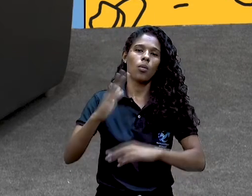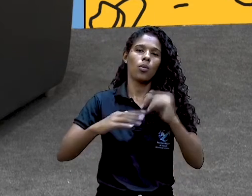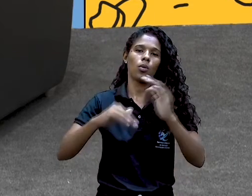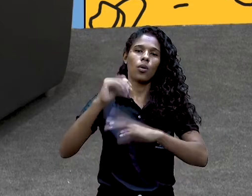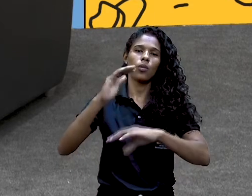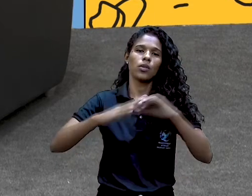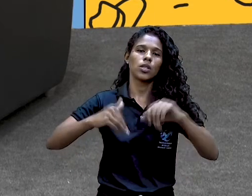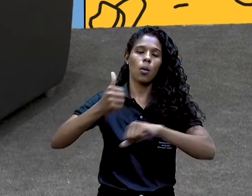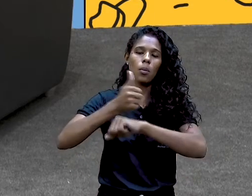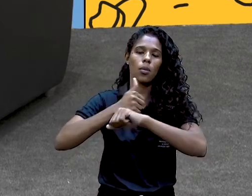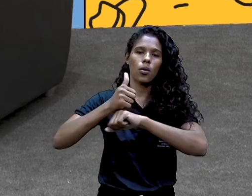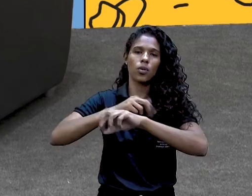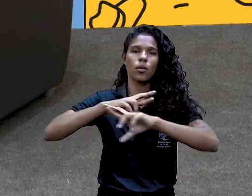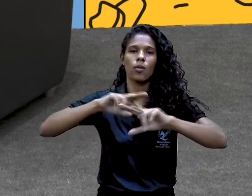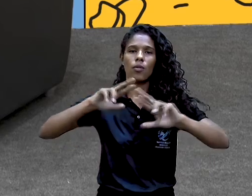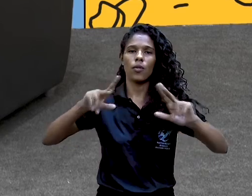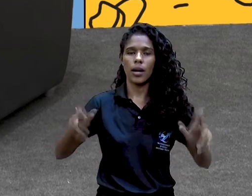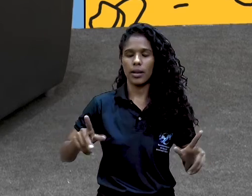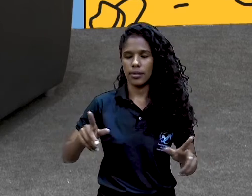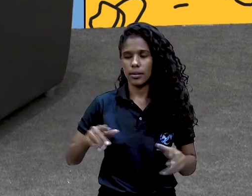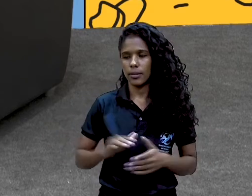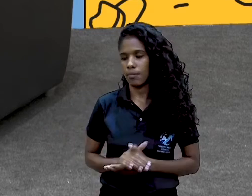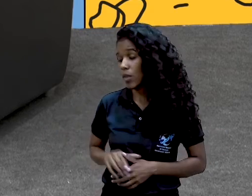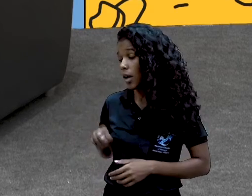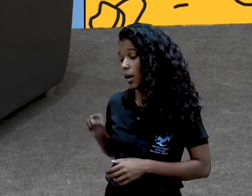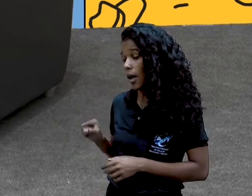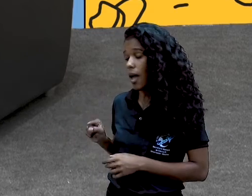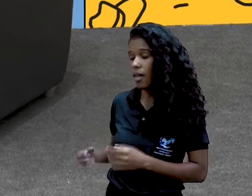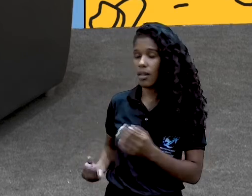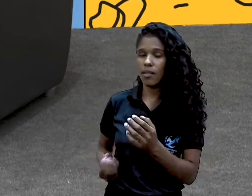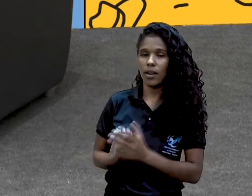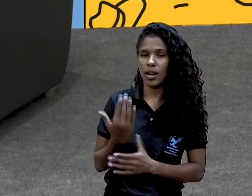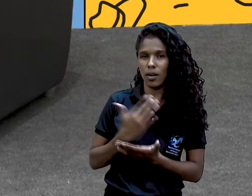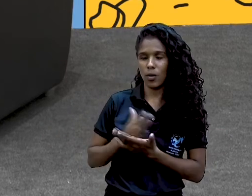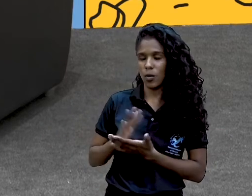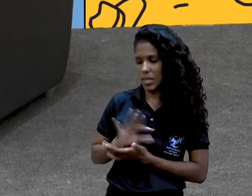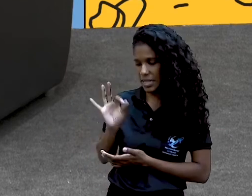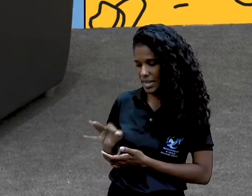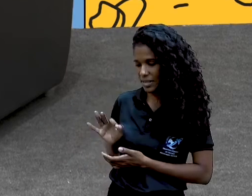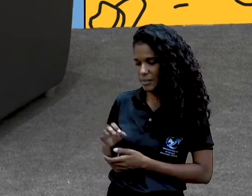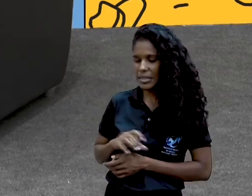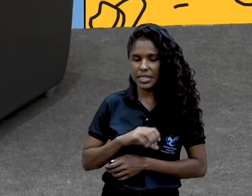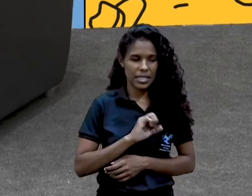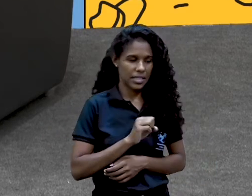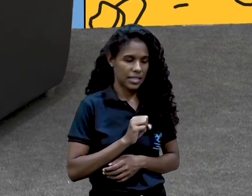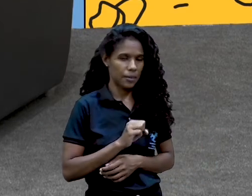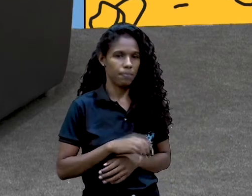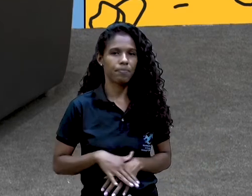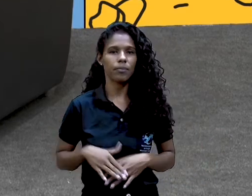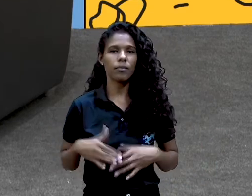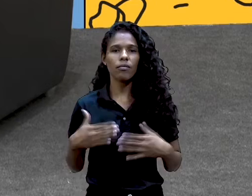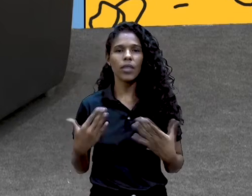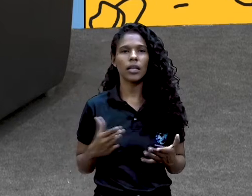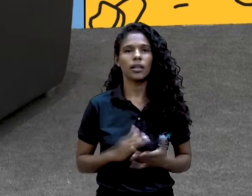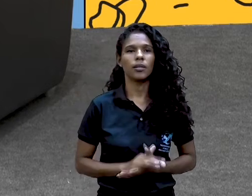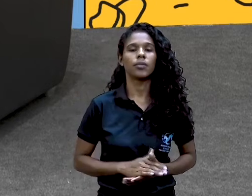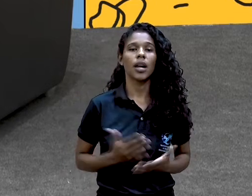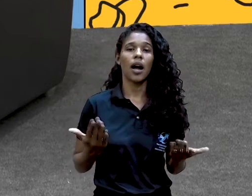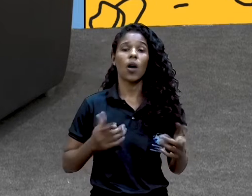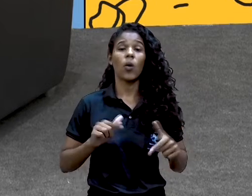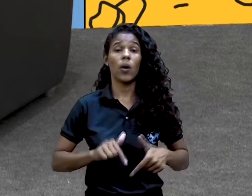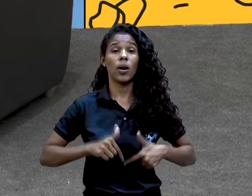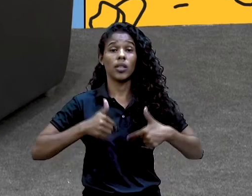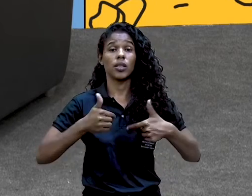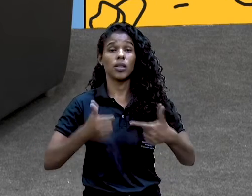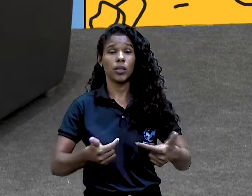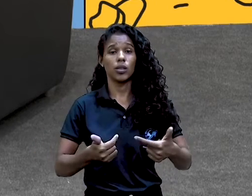capaz de propor, não é, Sofia? Sim. O ato de empreender não quer dizer necessariamente que a